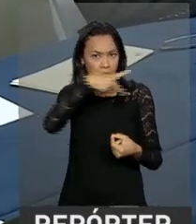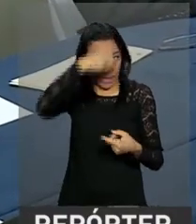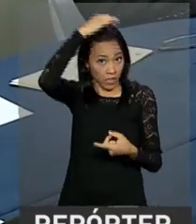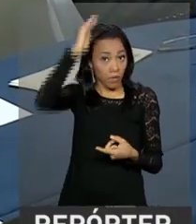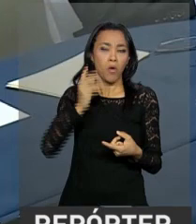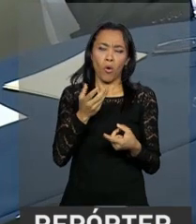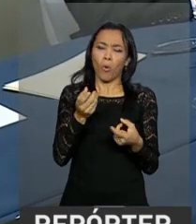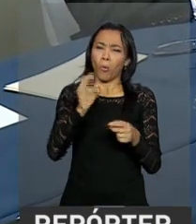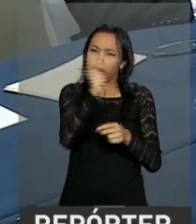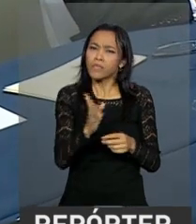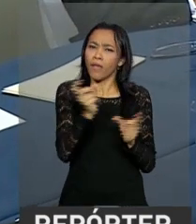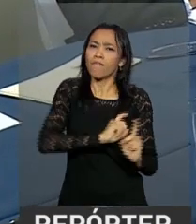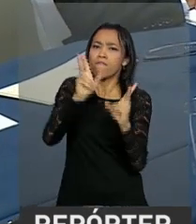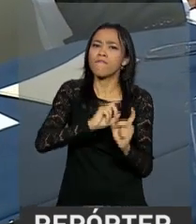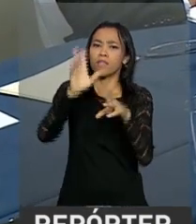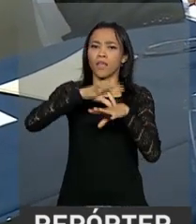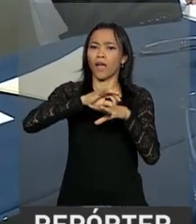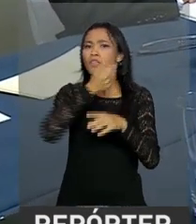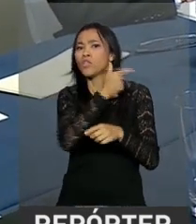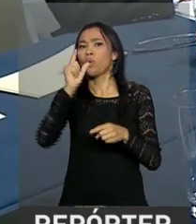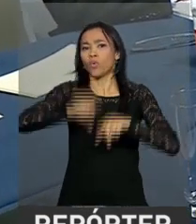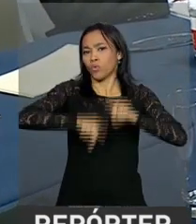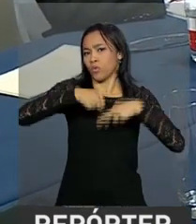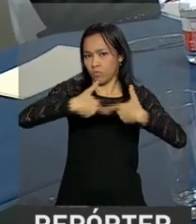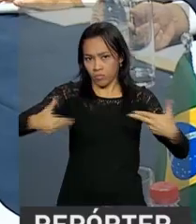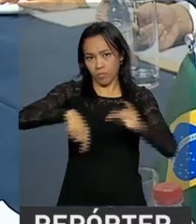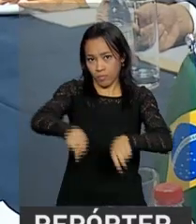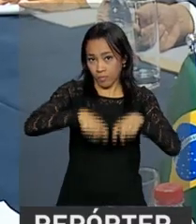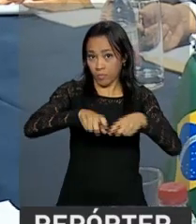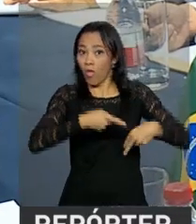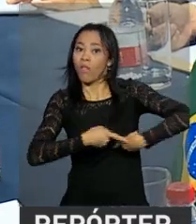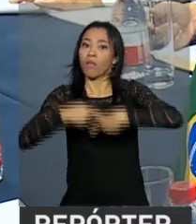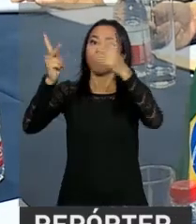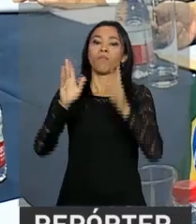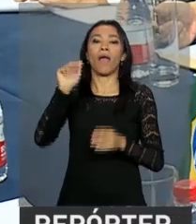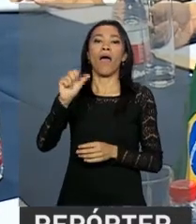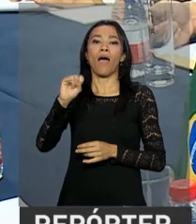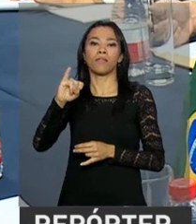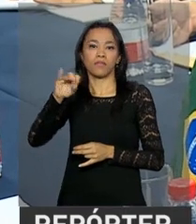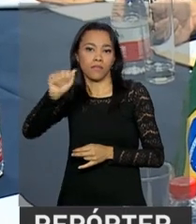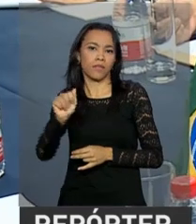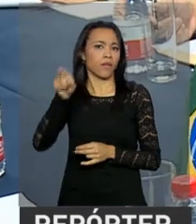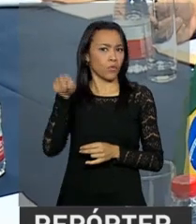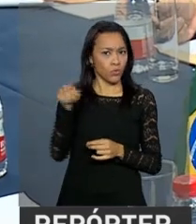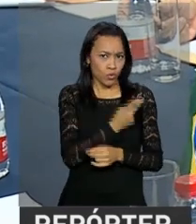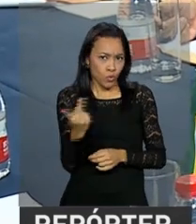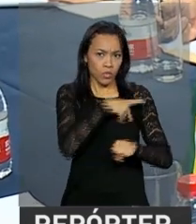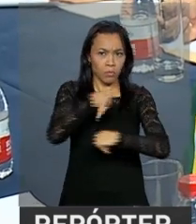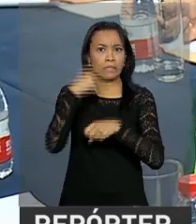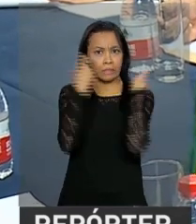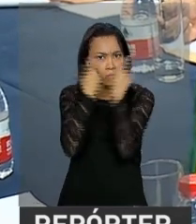quer exportar carne e outros produtos agrícolas ao país asiático e que os países compartilham a mesma preocupação na